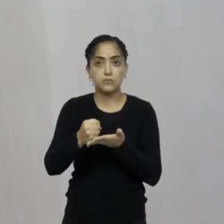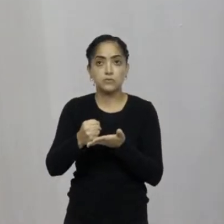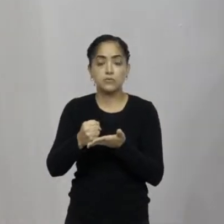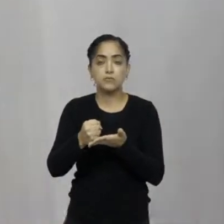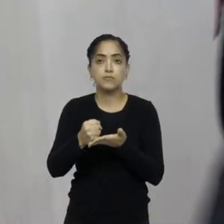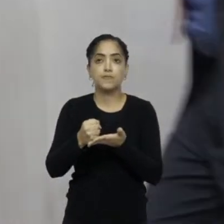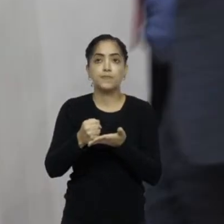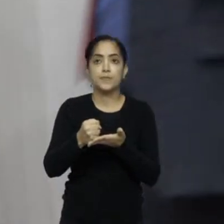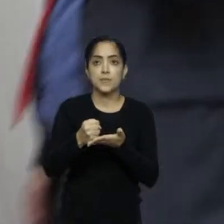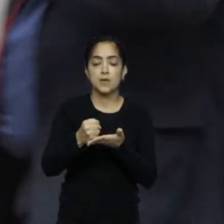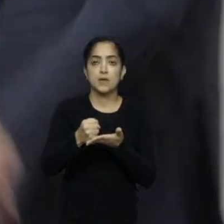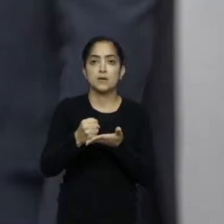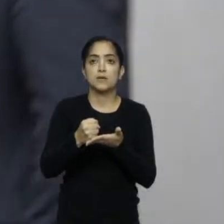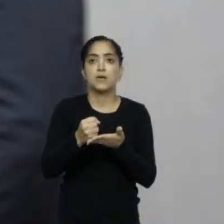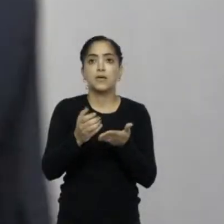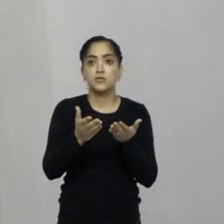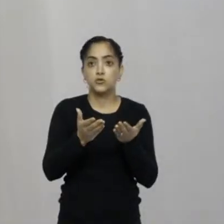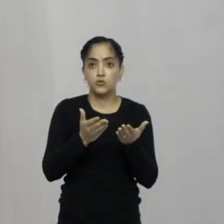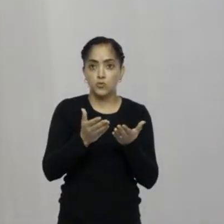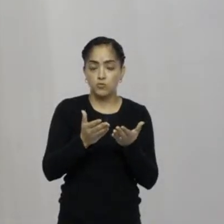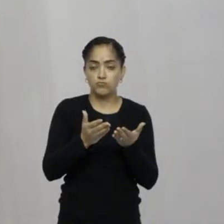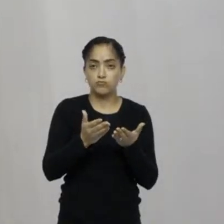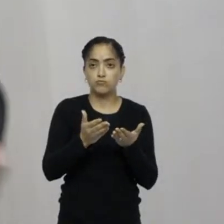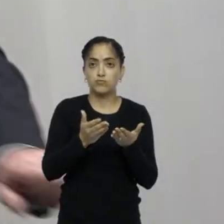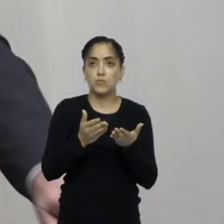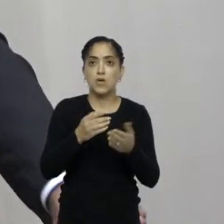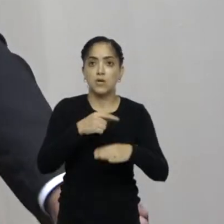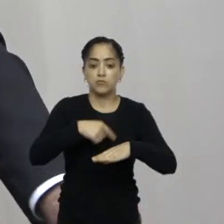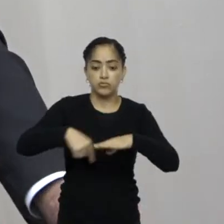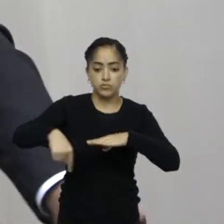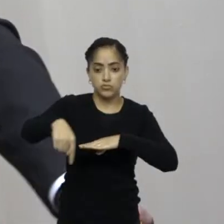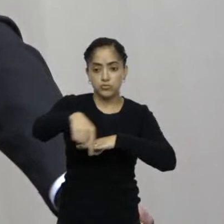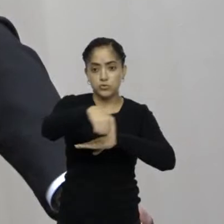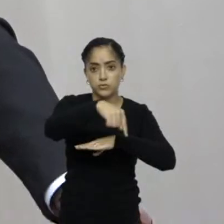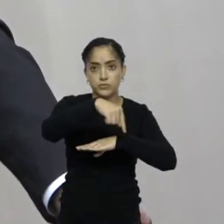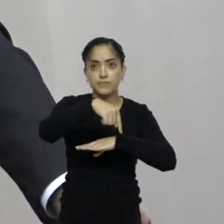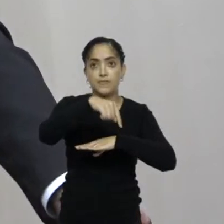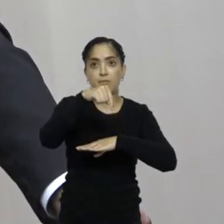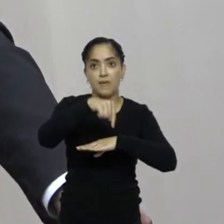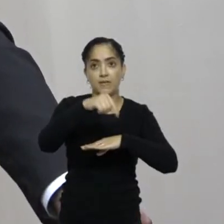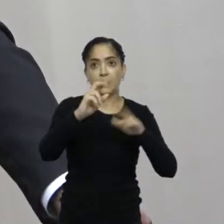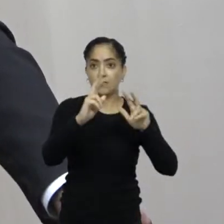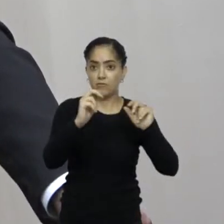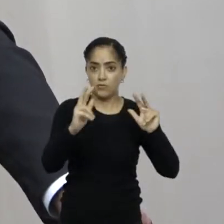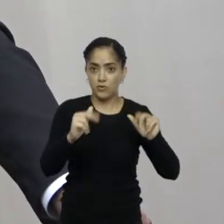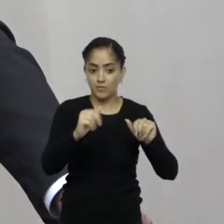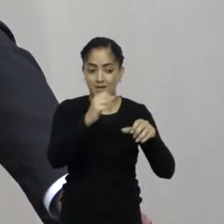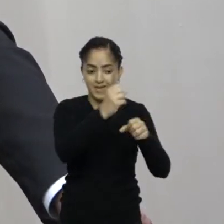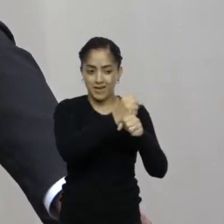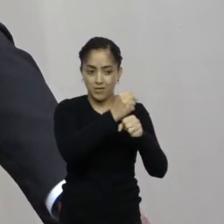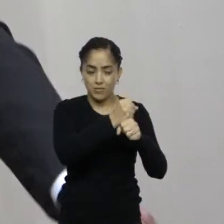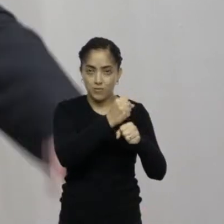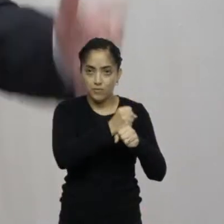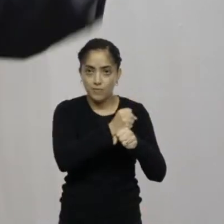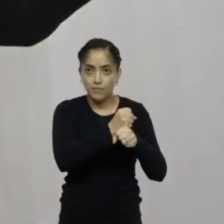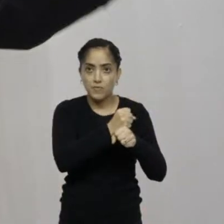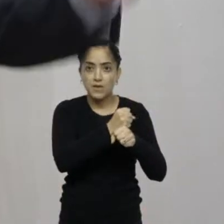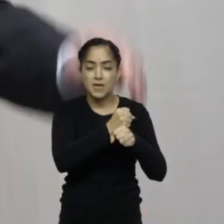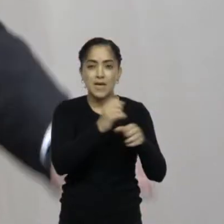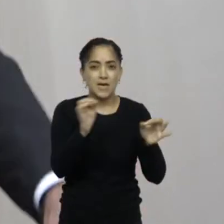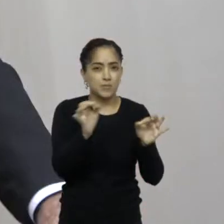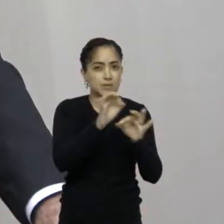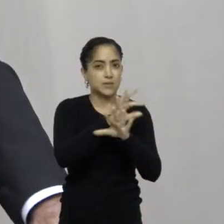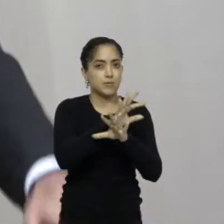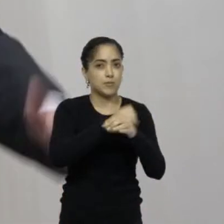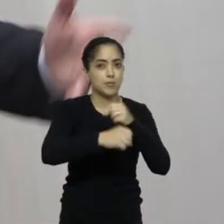de concessão do contorno rodoviário de Florianópolis previa que a obra estivesse pronta em 2012, mas, meu Deus do